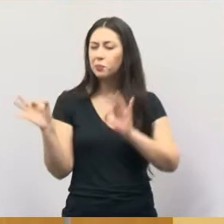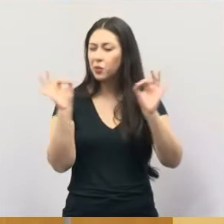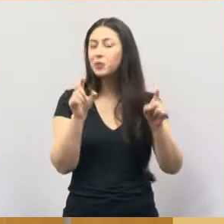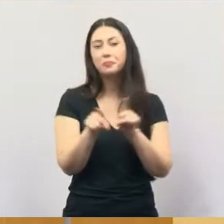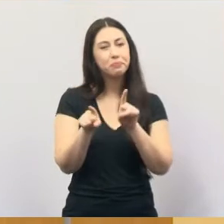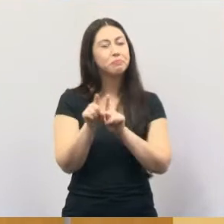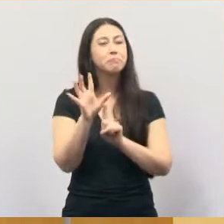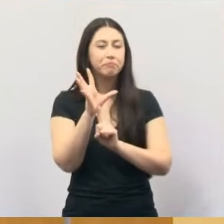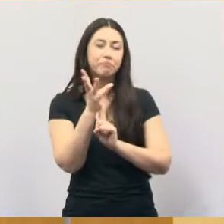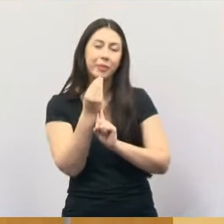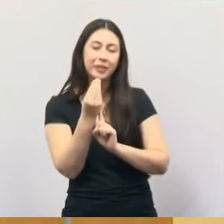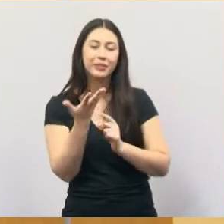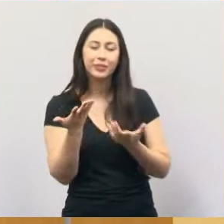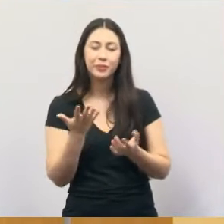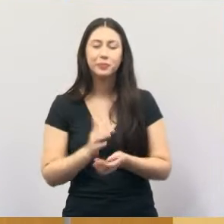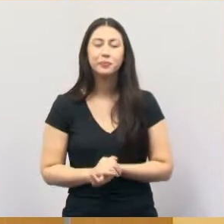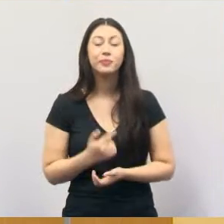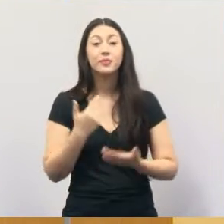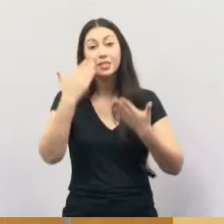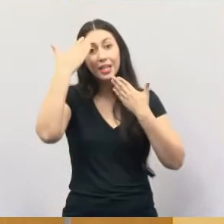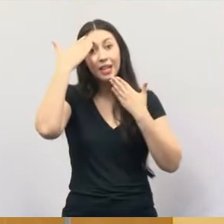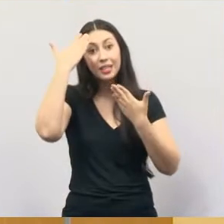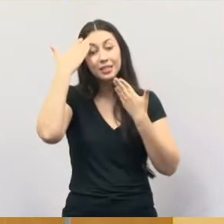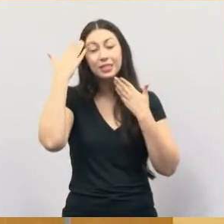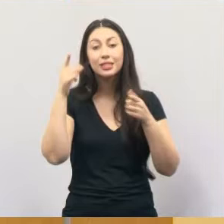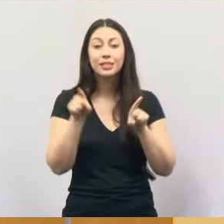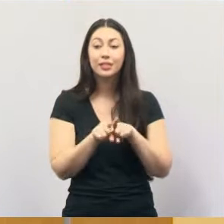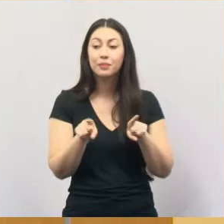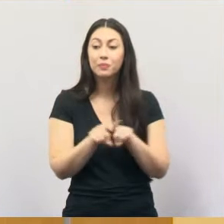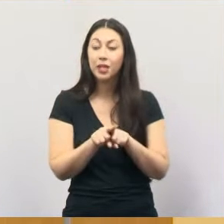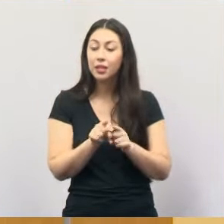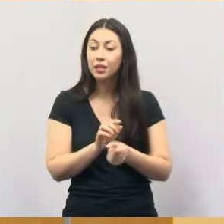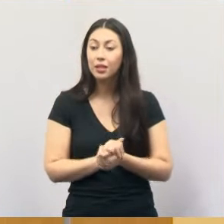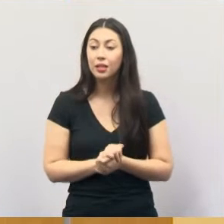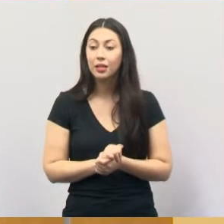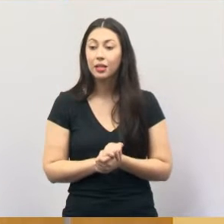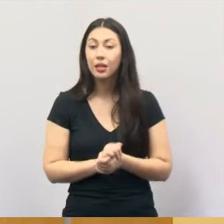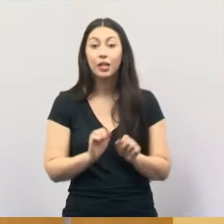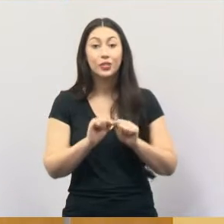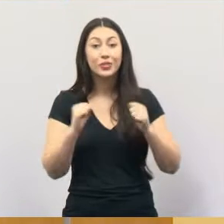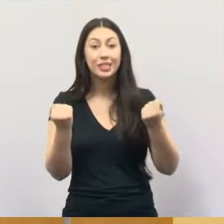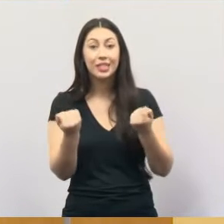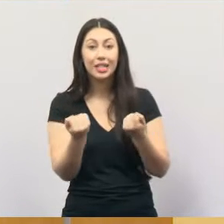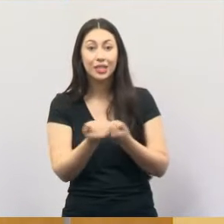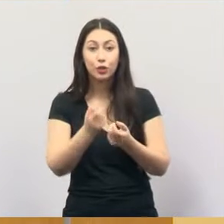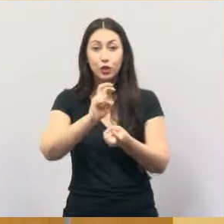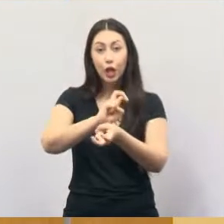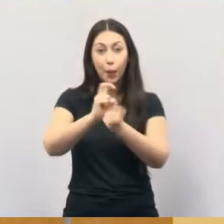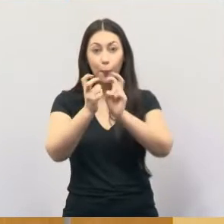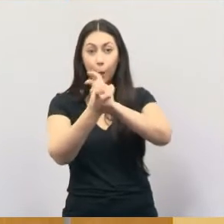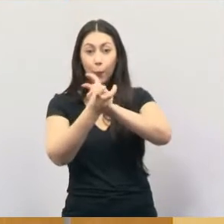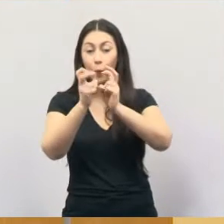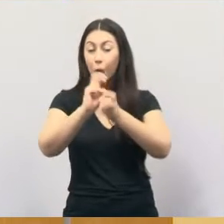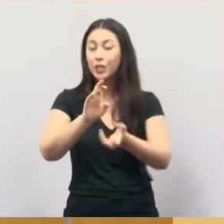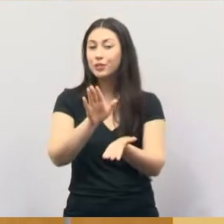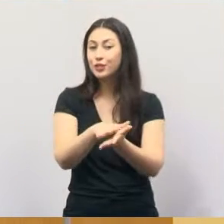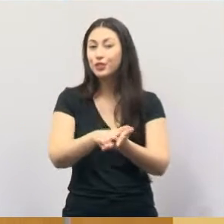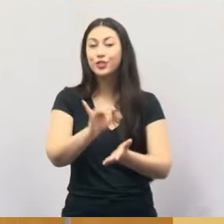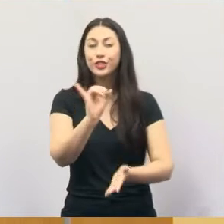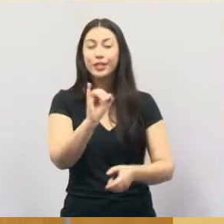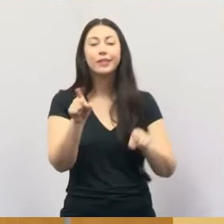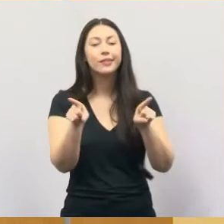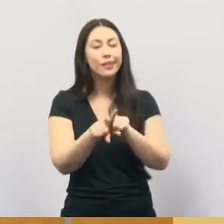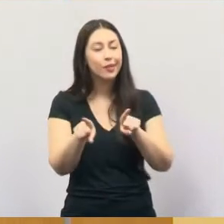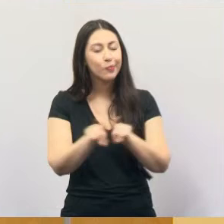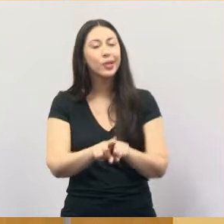arte, né? E agradecer também a Associação de Capoeira também, de Jacareí também, que também